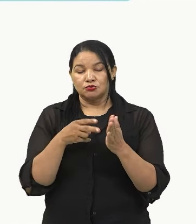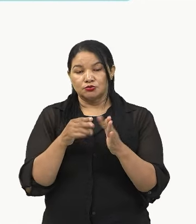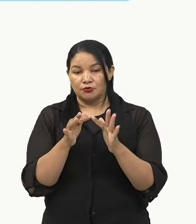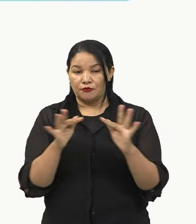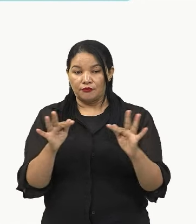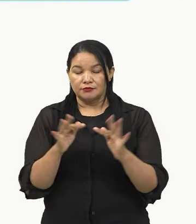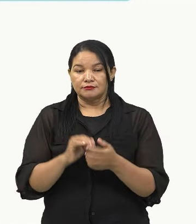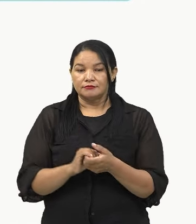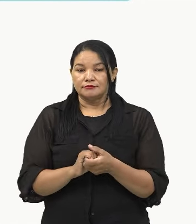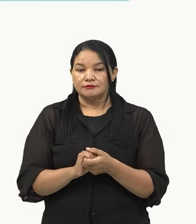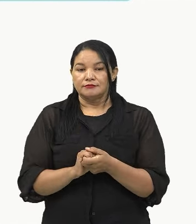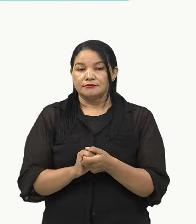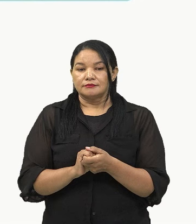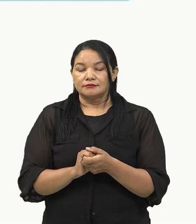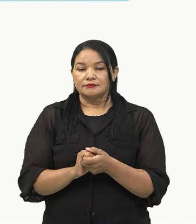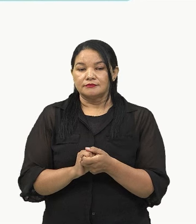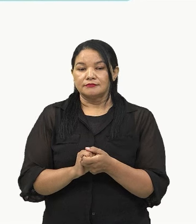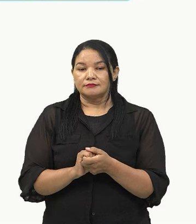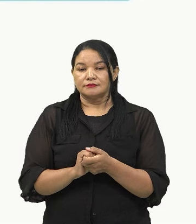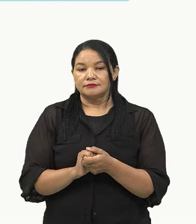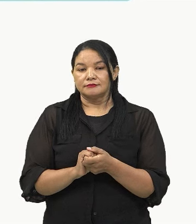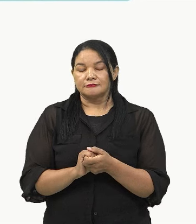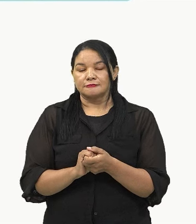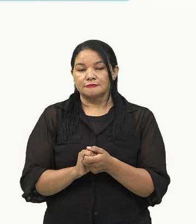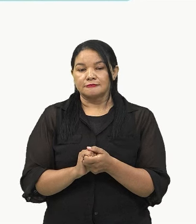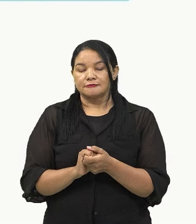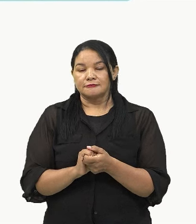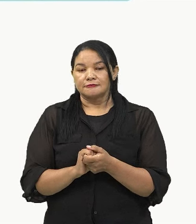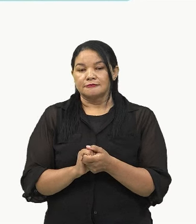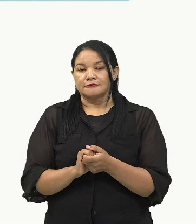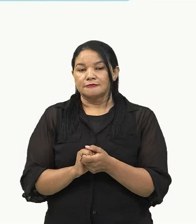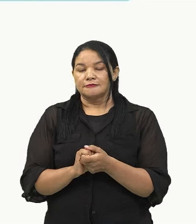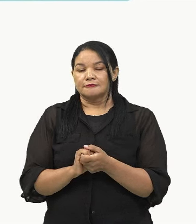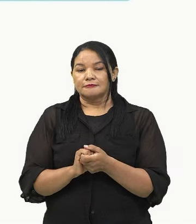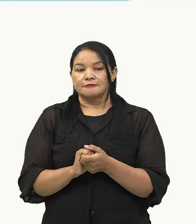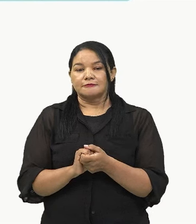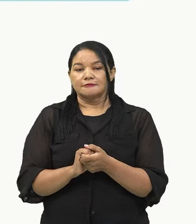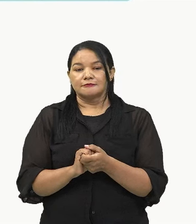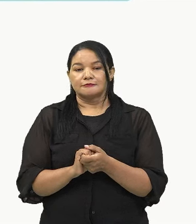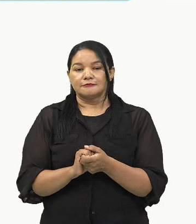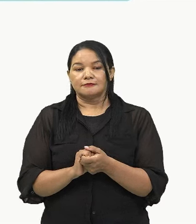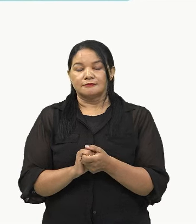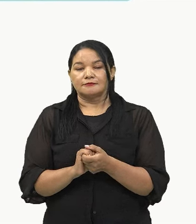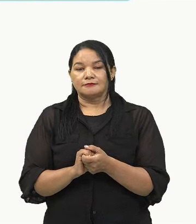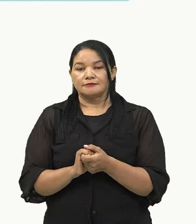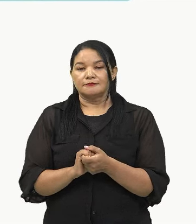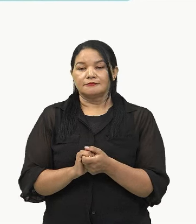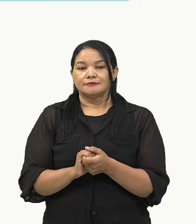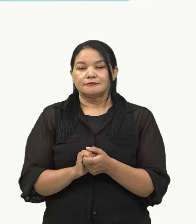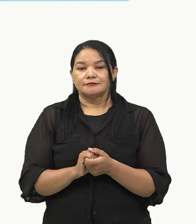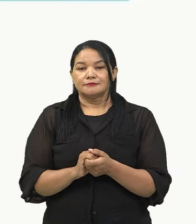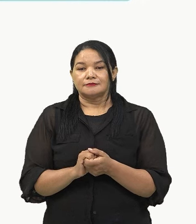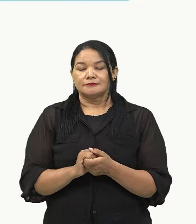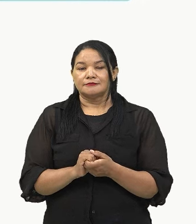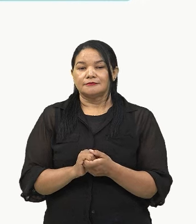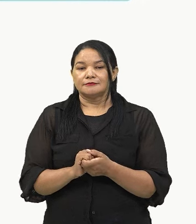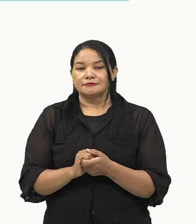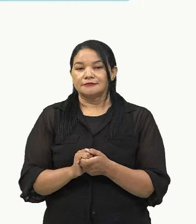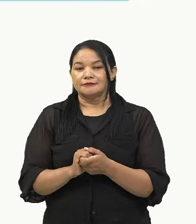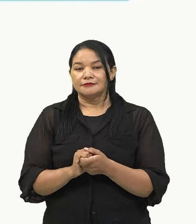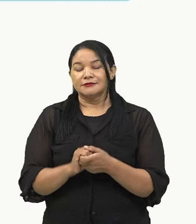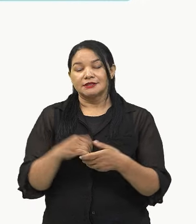tu e José, habéis creado la pasión por la cocina. Então,